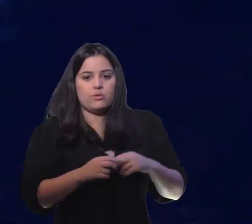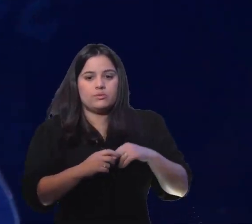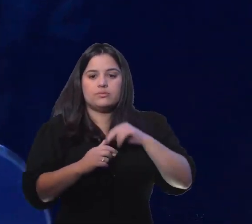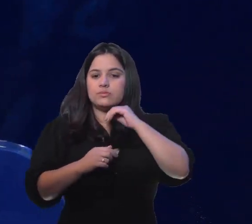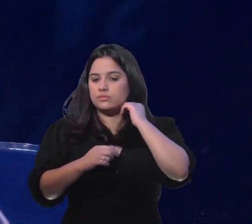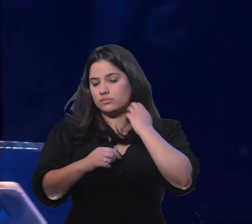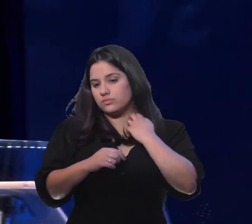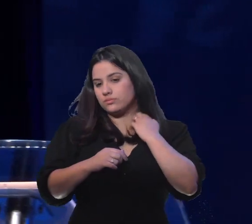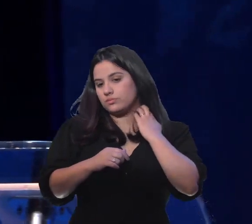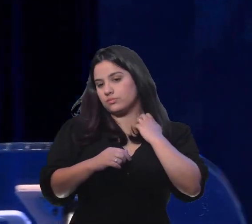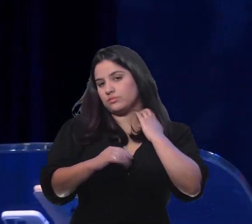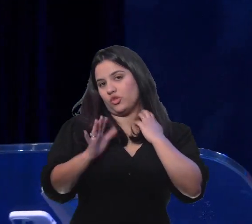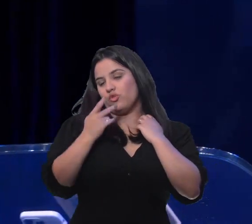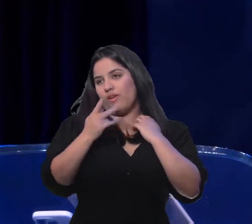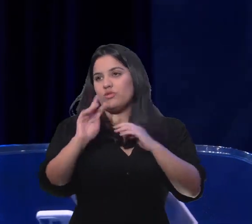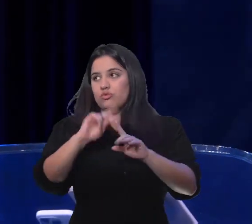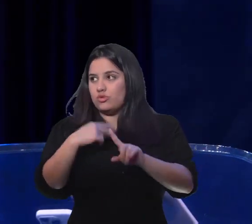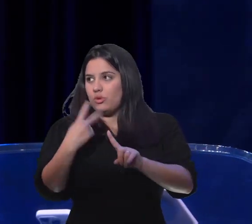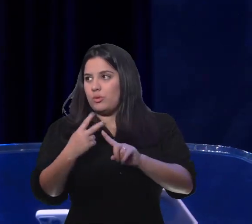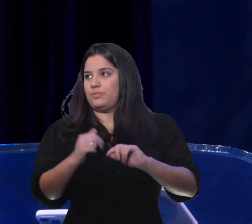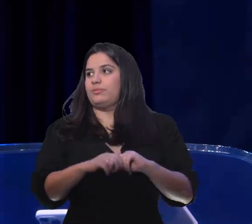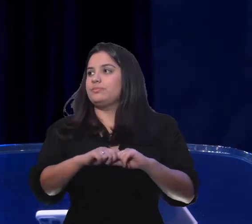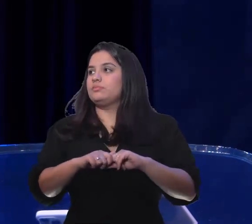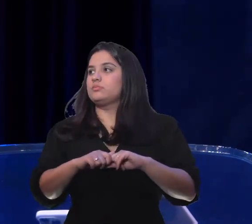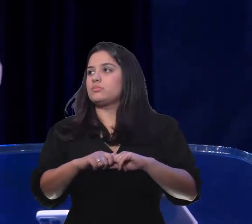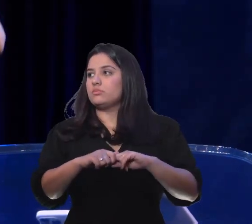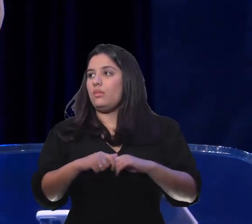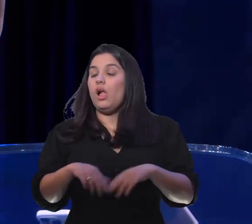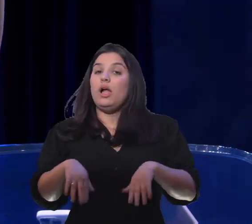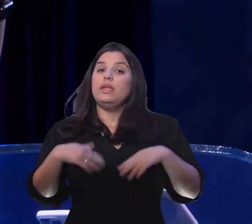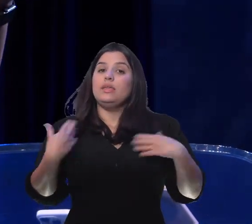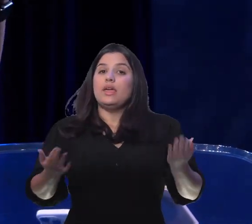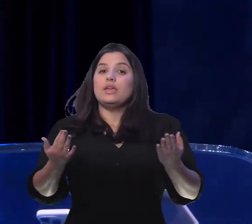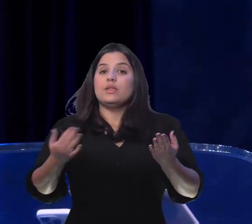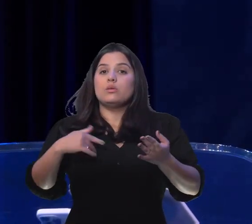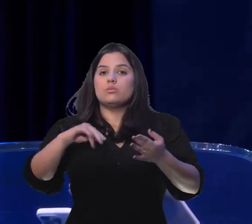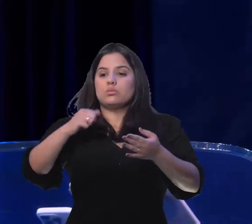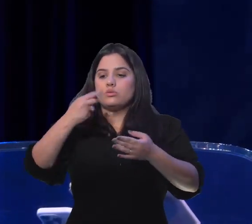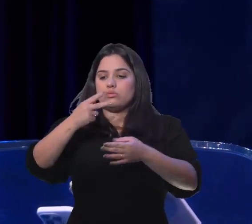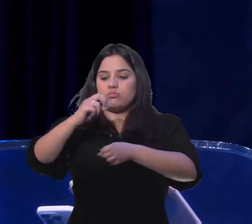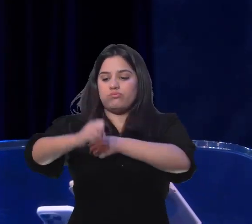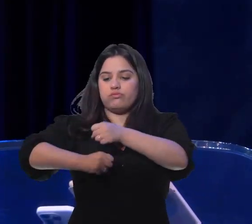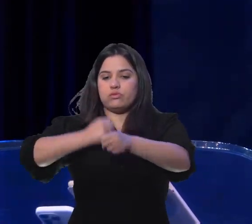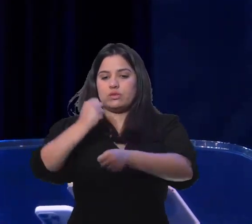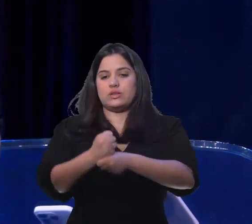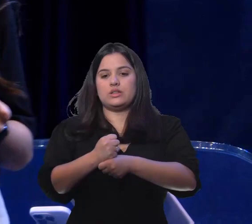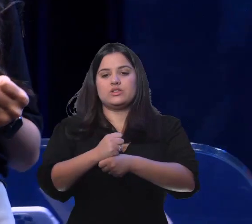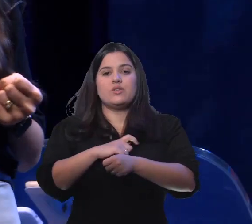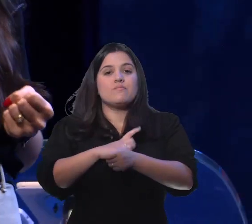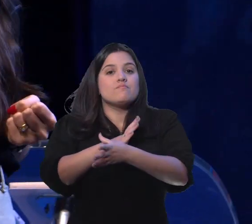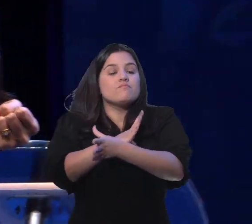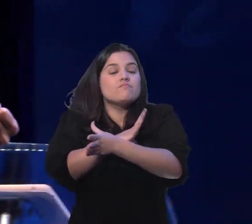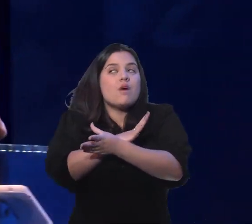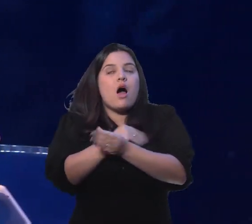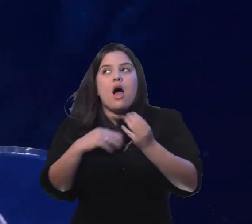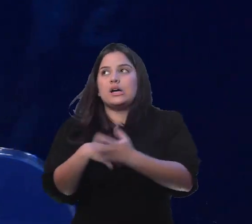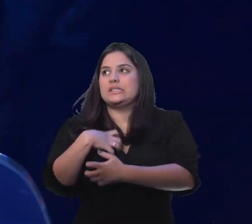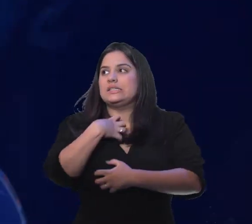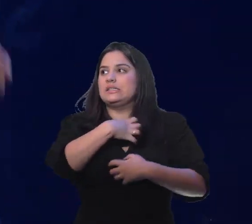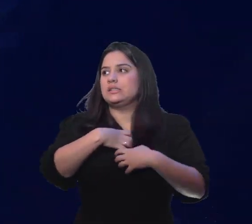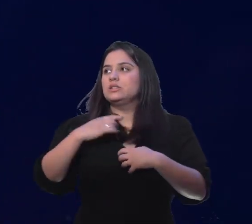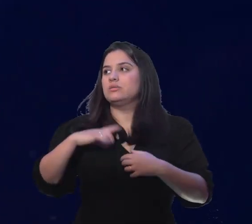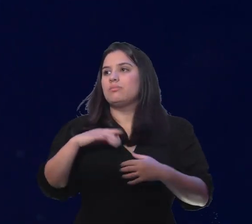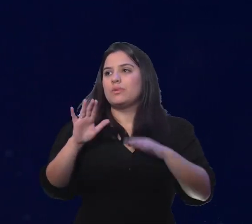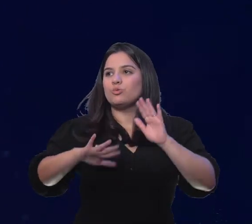contas matemáticas, eu já estou te contando, dobrou. E aí, a gente, para o próximo ano, a gente estava com muita expectativa de que iam